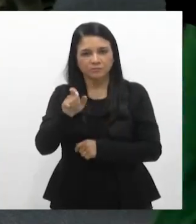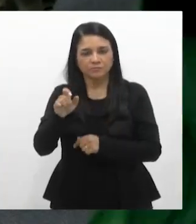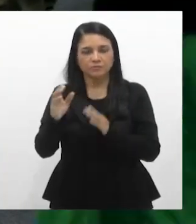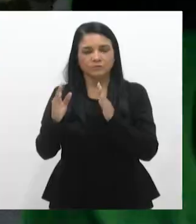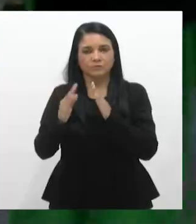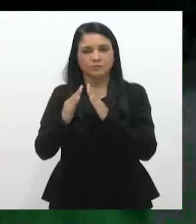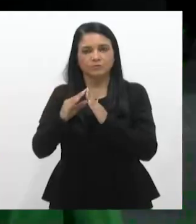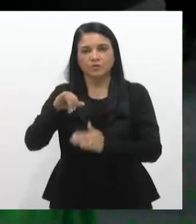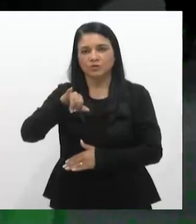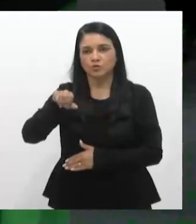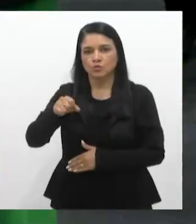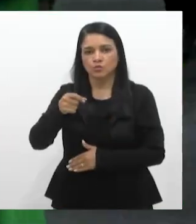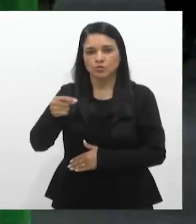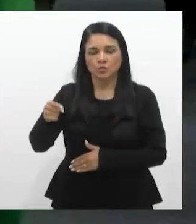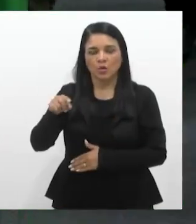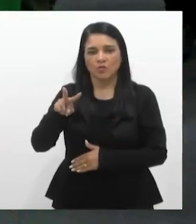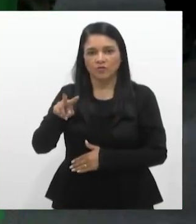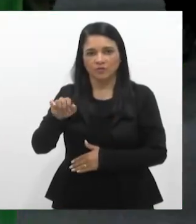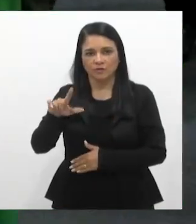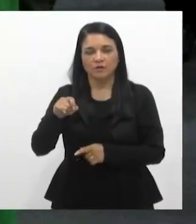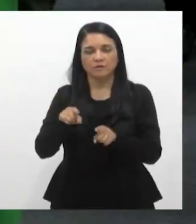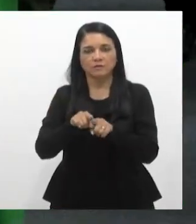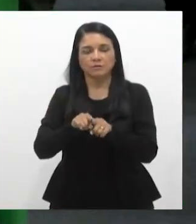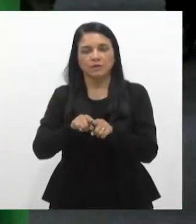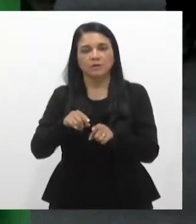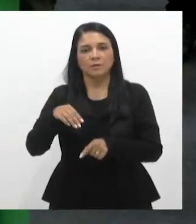João, na Vila do Pinheiro, Salsimerengue,